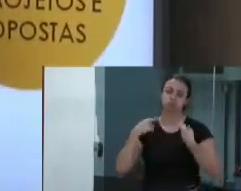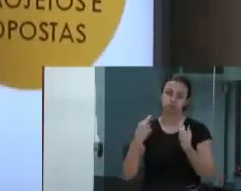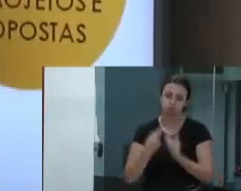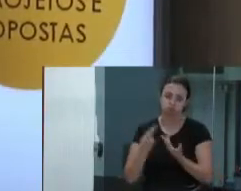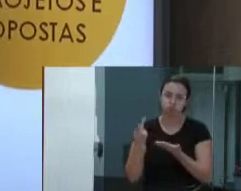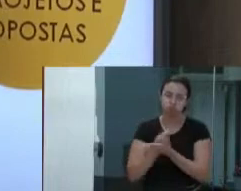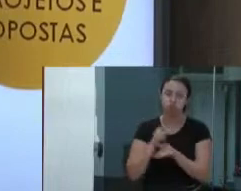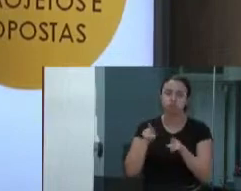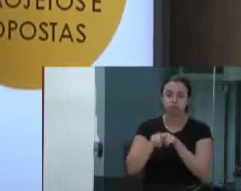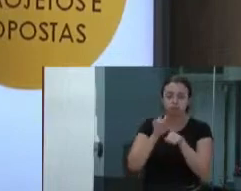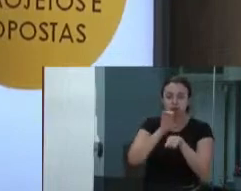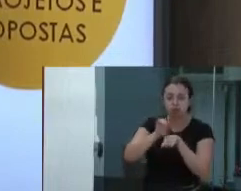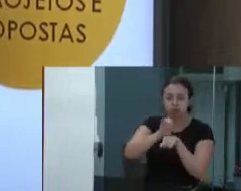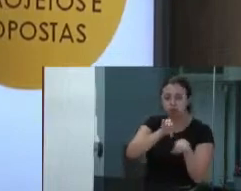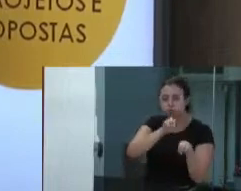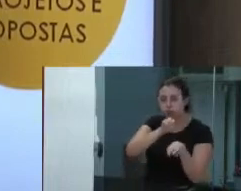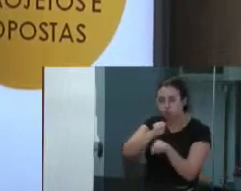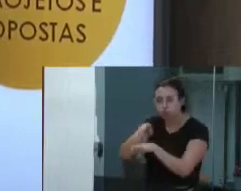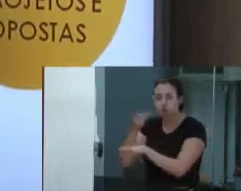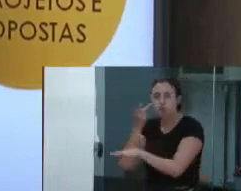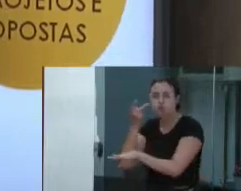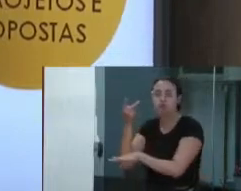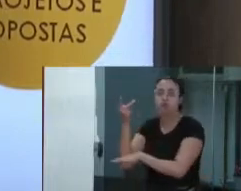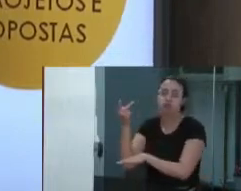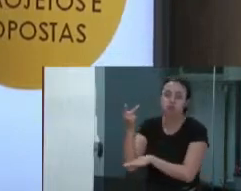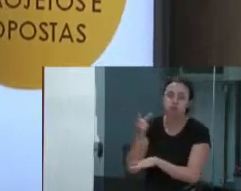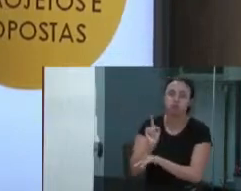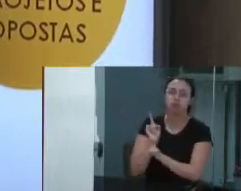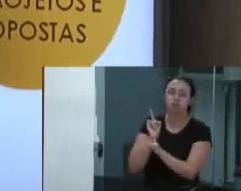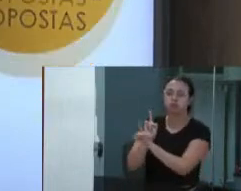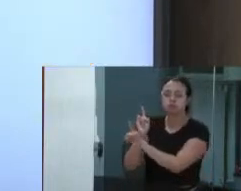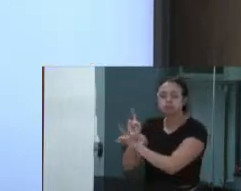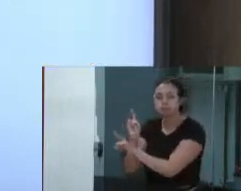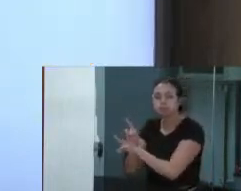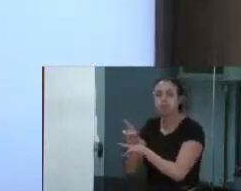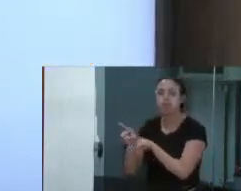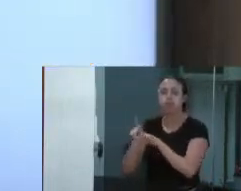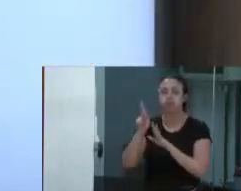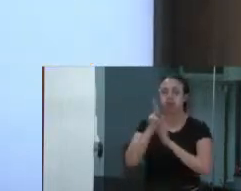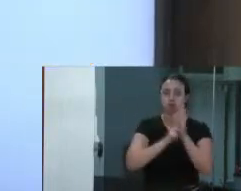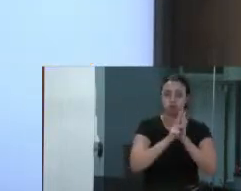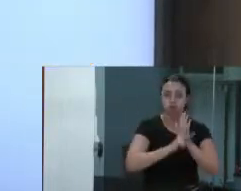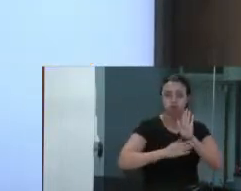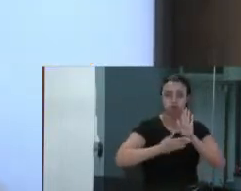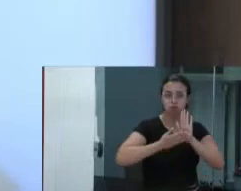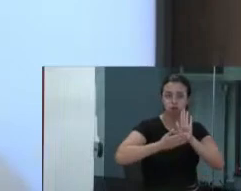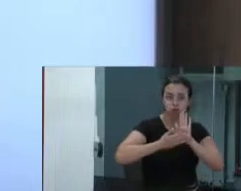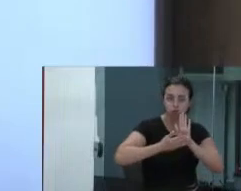as capacitações, as visitas institucionais, a elaboração de propostas e de projetos